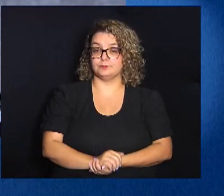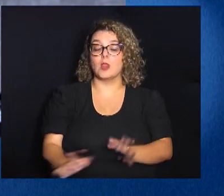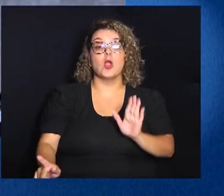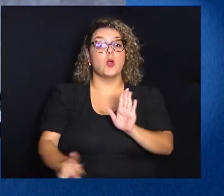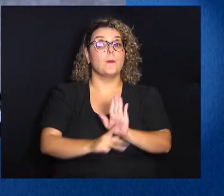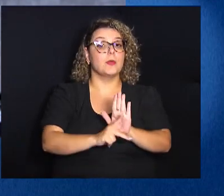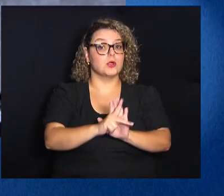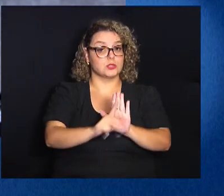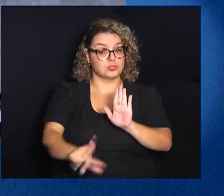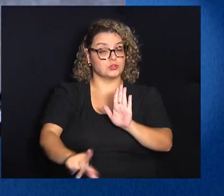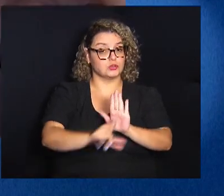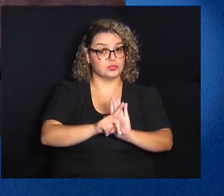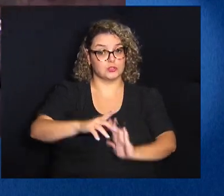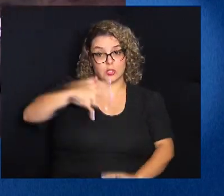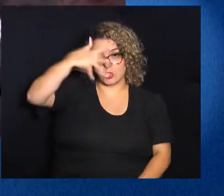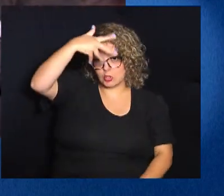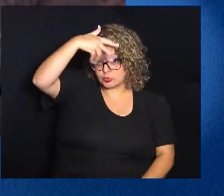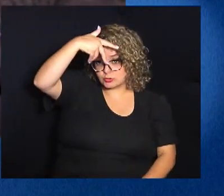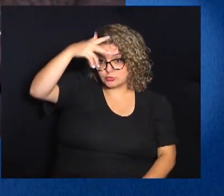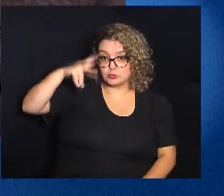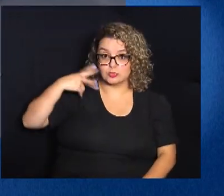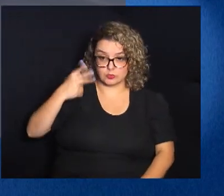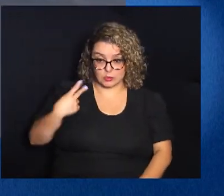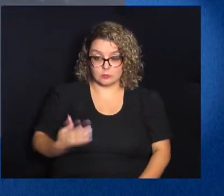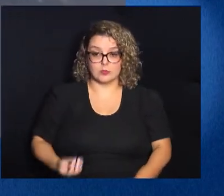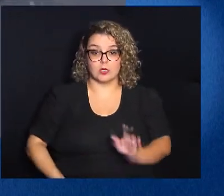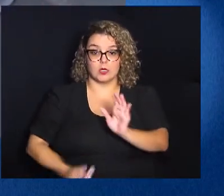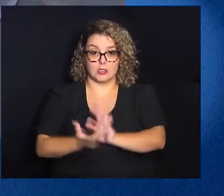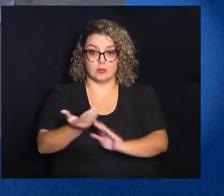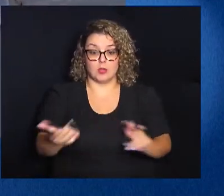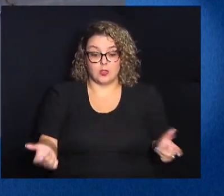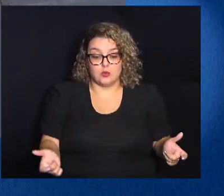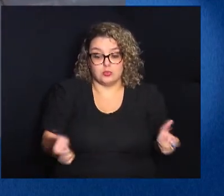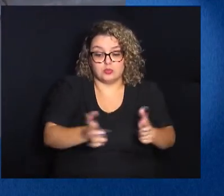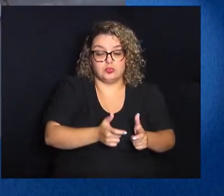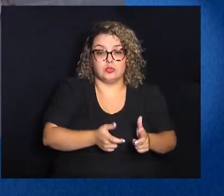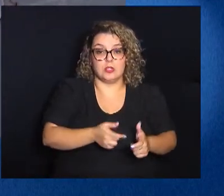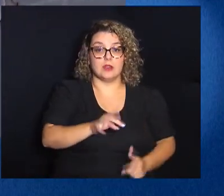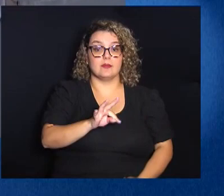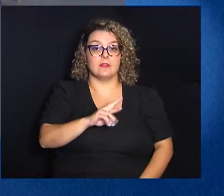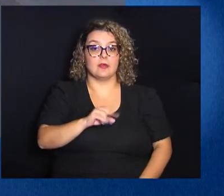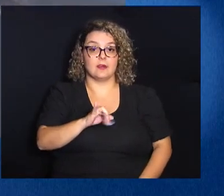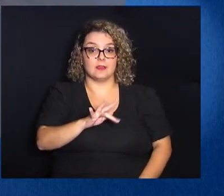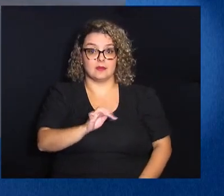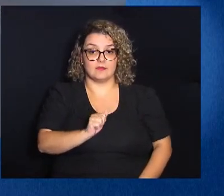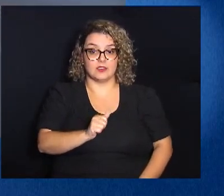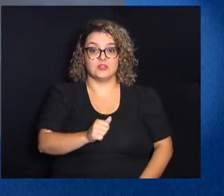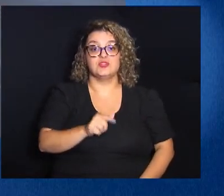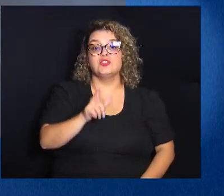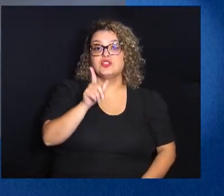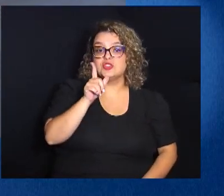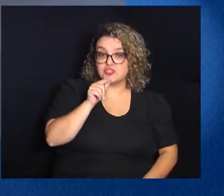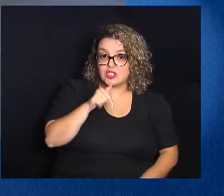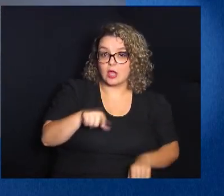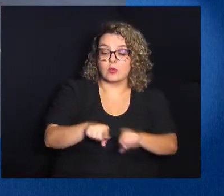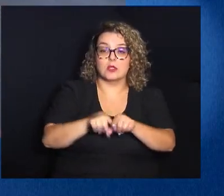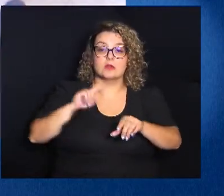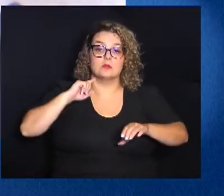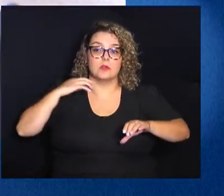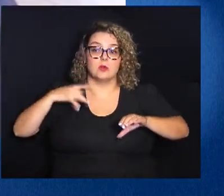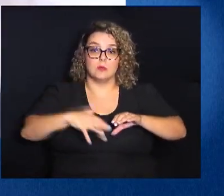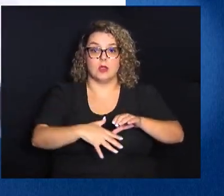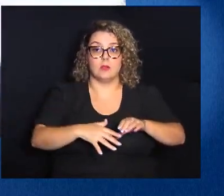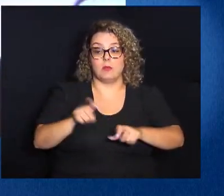lei do vereador Rodrigo da Farmadic estabelece redução na tarifa de água e esgoto para protetores